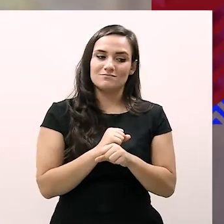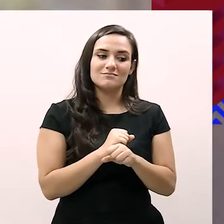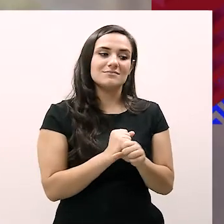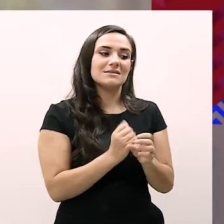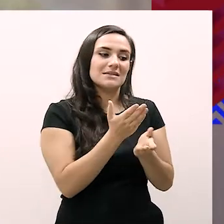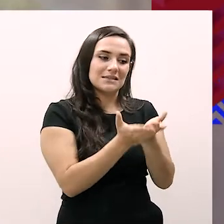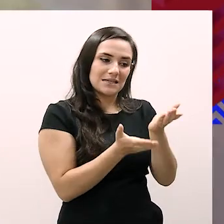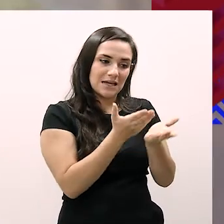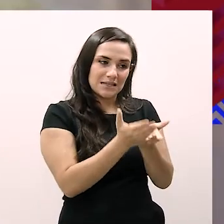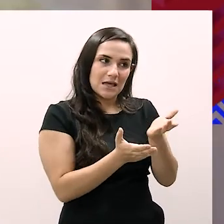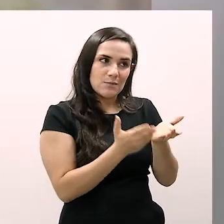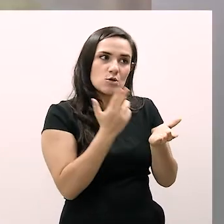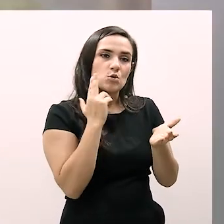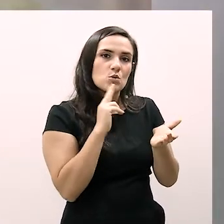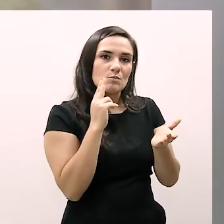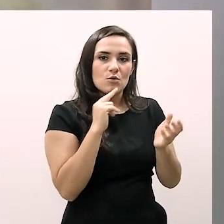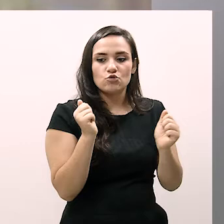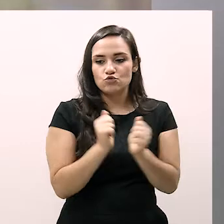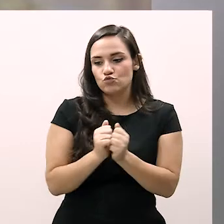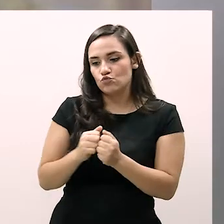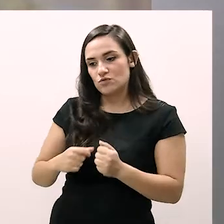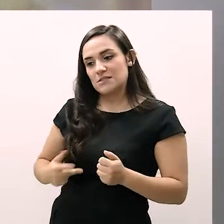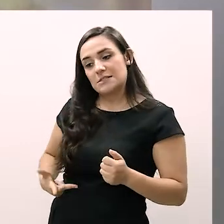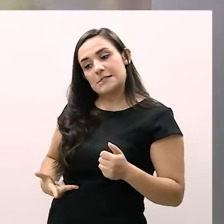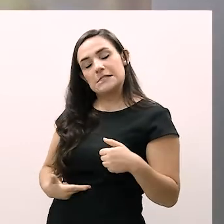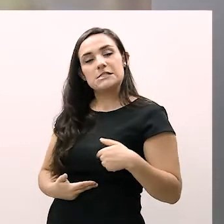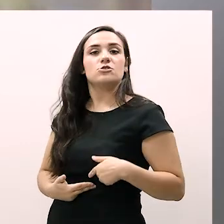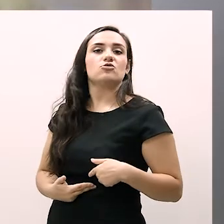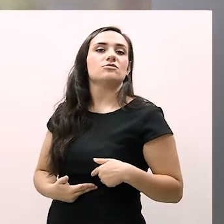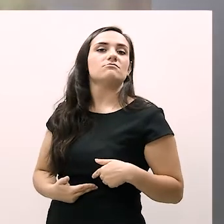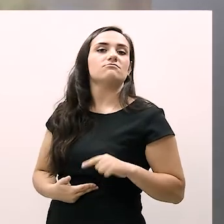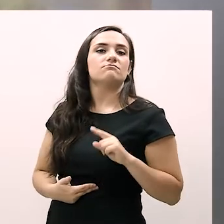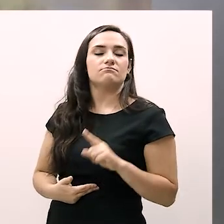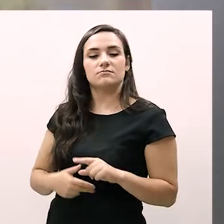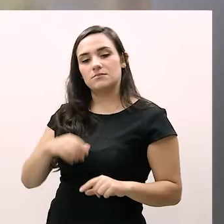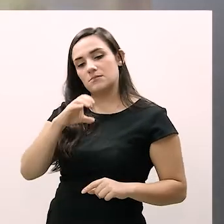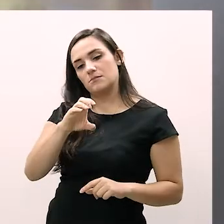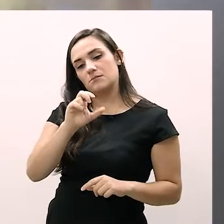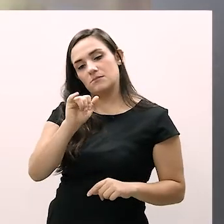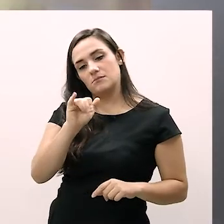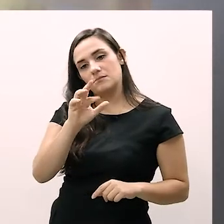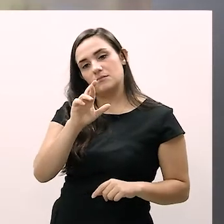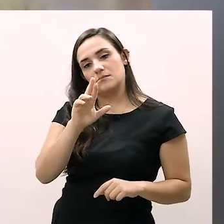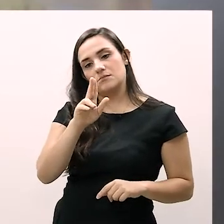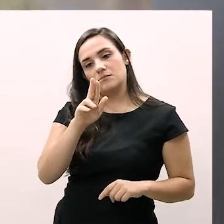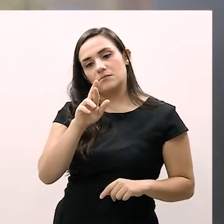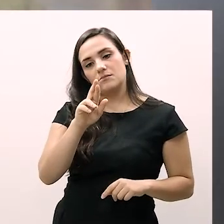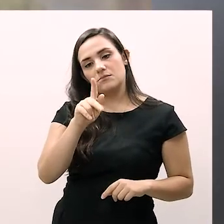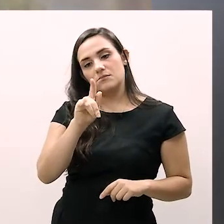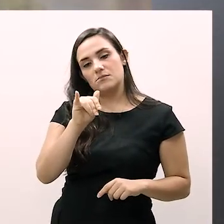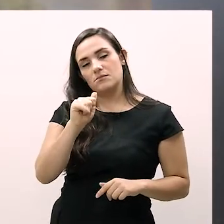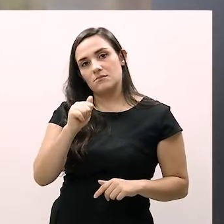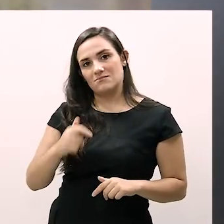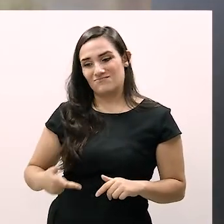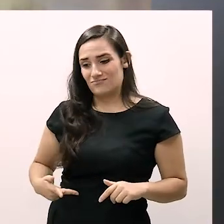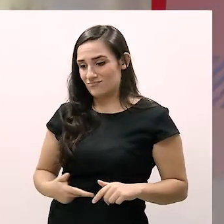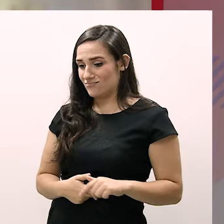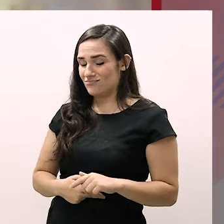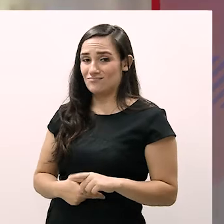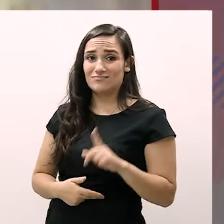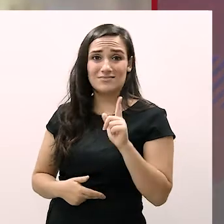o tratamento cirúrgico da obesidade hoje. A parte cirúrgica se encerra de maneira muito